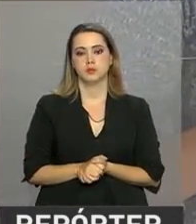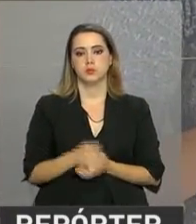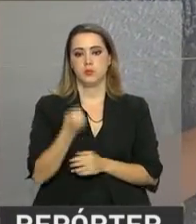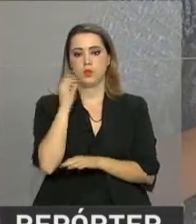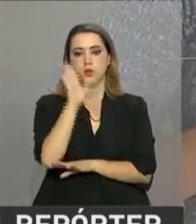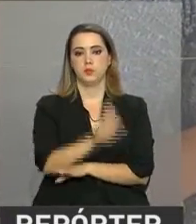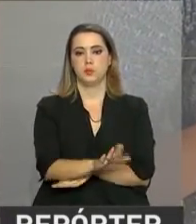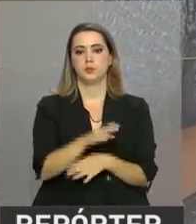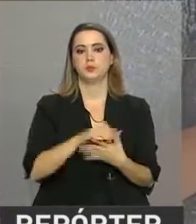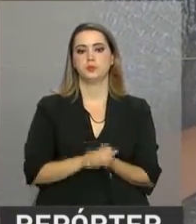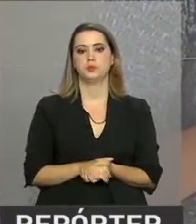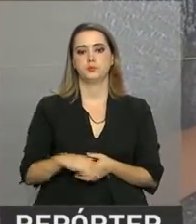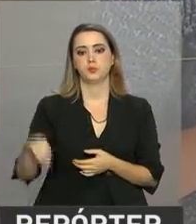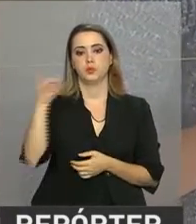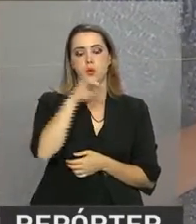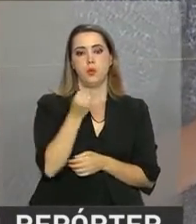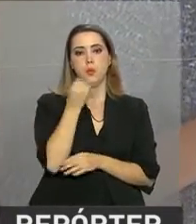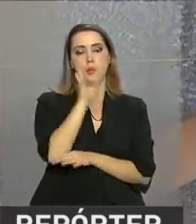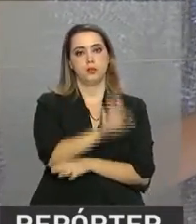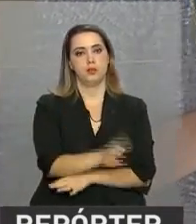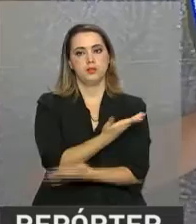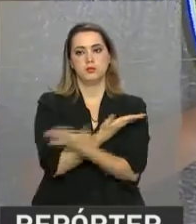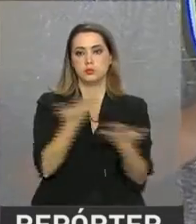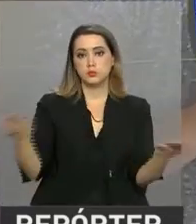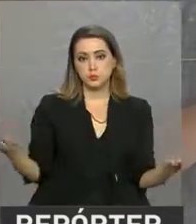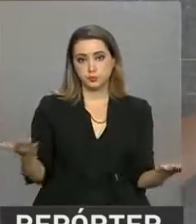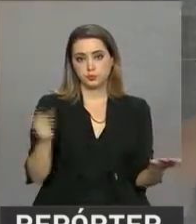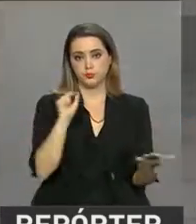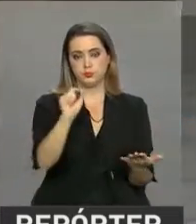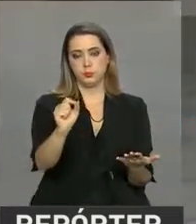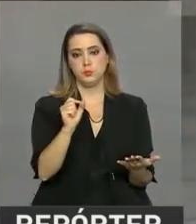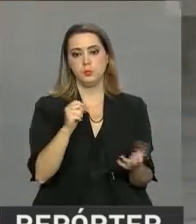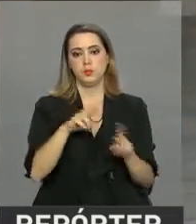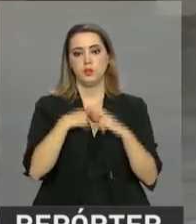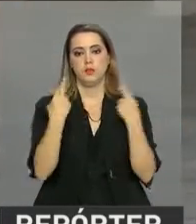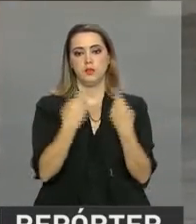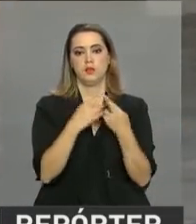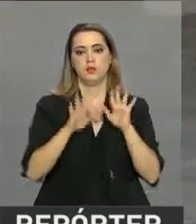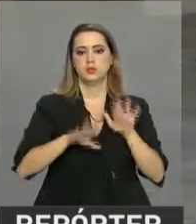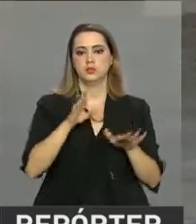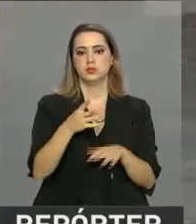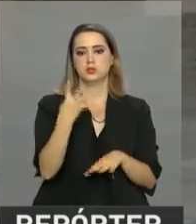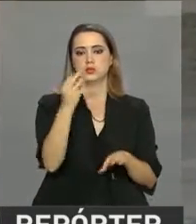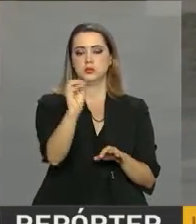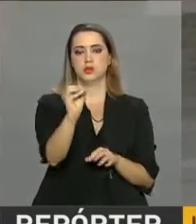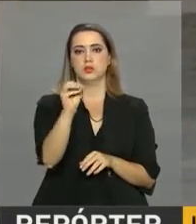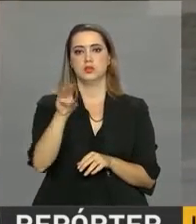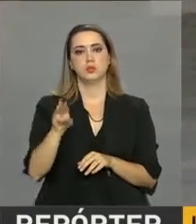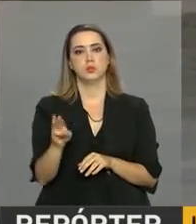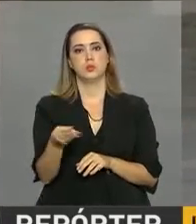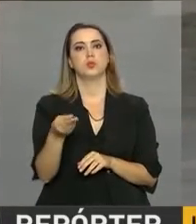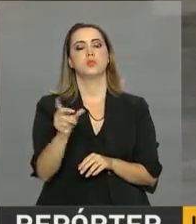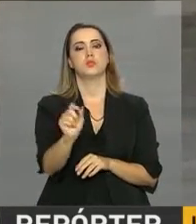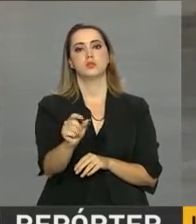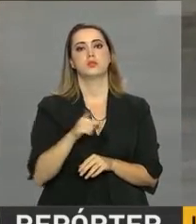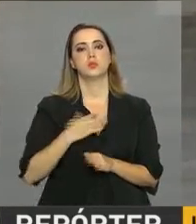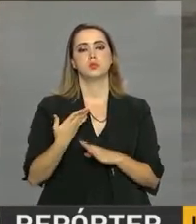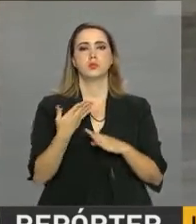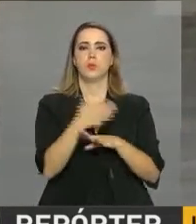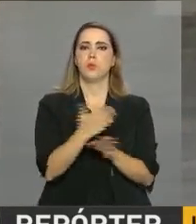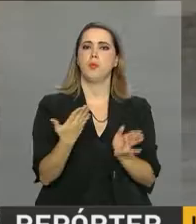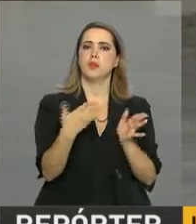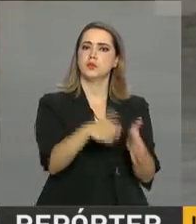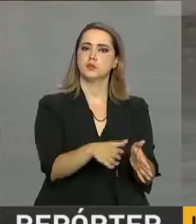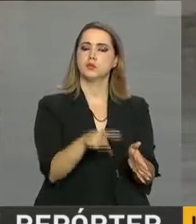botar de lana a laje são luiz boa tarde boa tarde a todos a reunião durou cerca de 40 minutos participaram os senadores